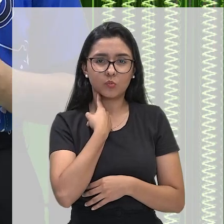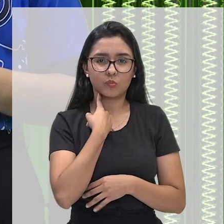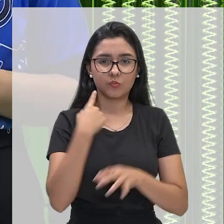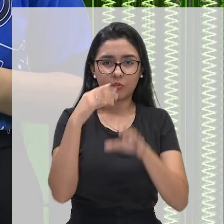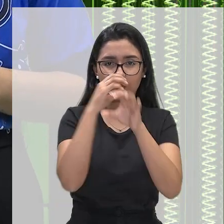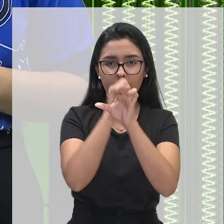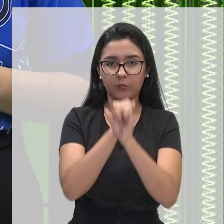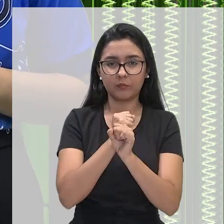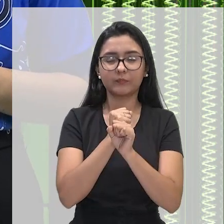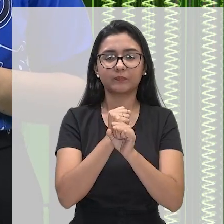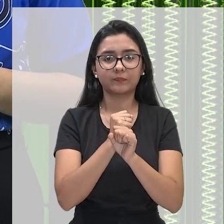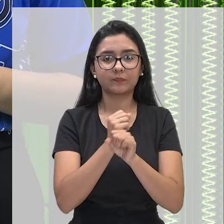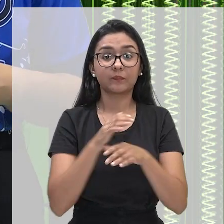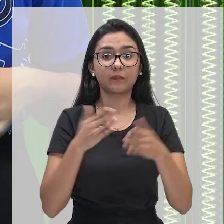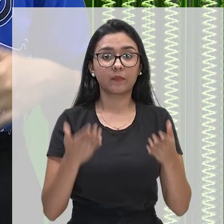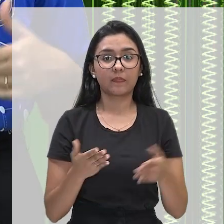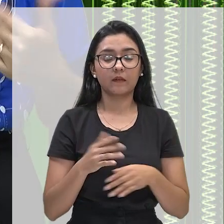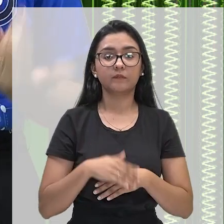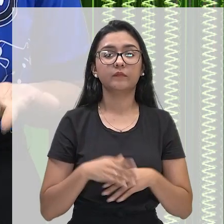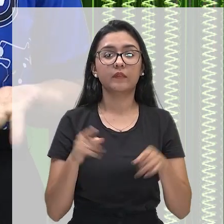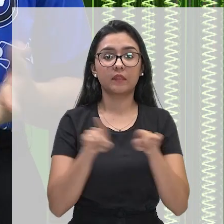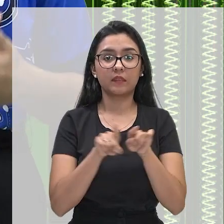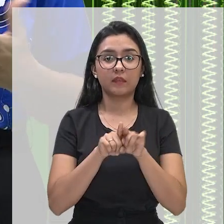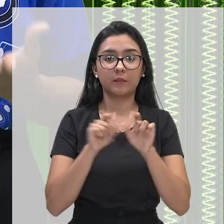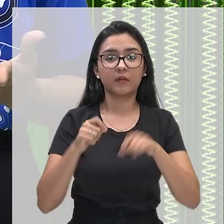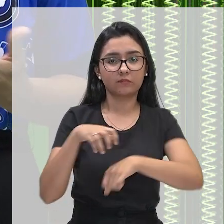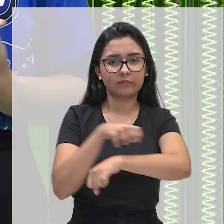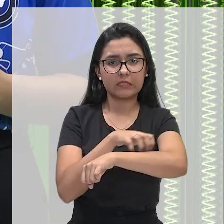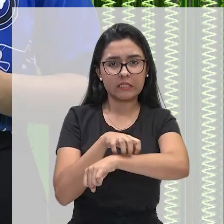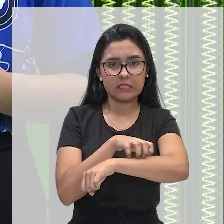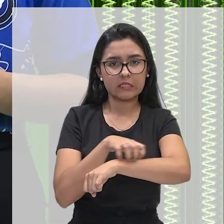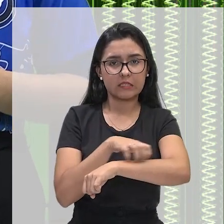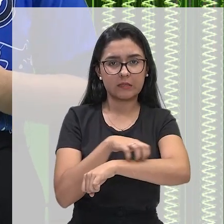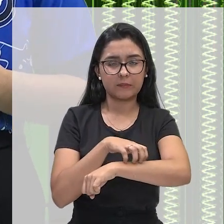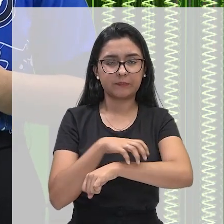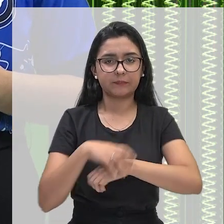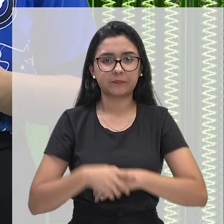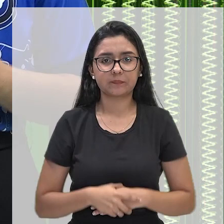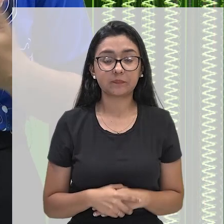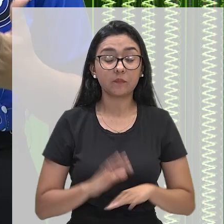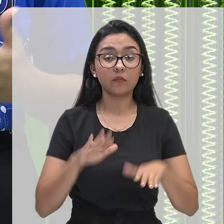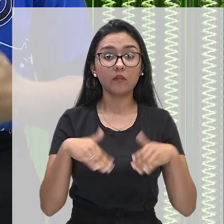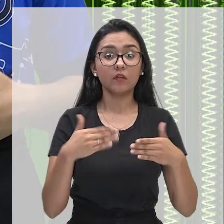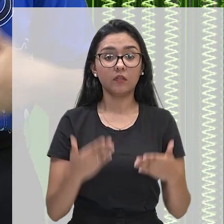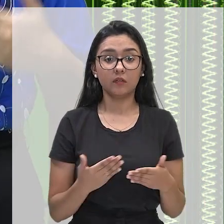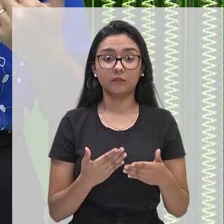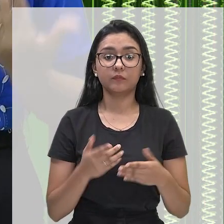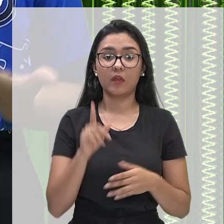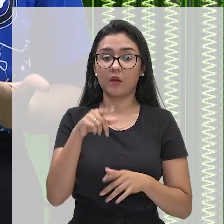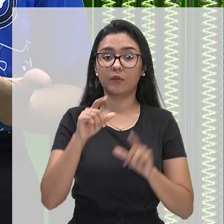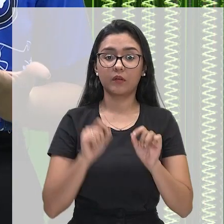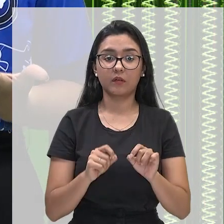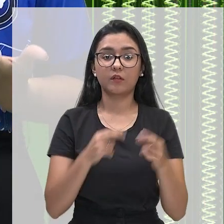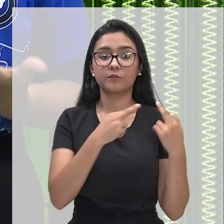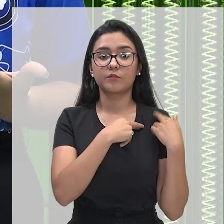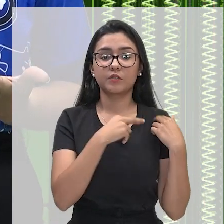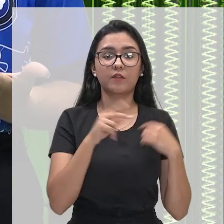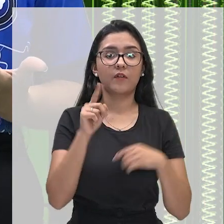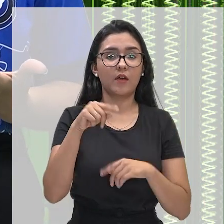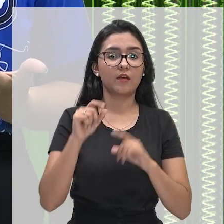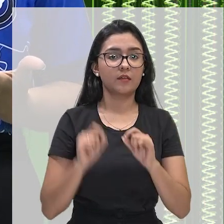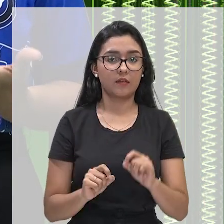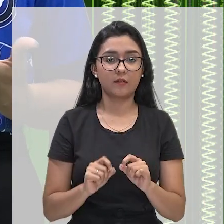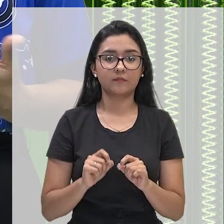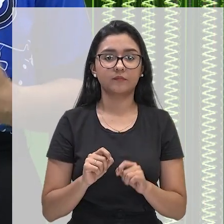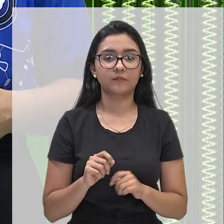mais encardida do que o normal e às vezes até com uma irritação mesmo na pele. Pois bem, o